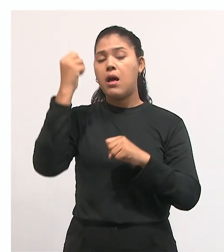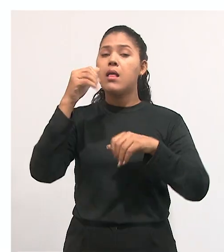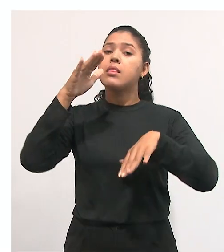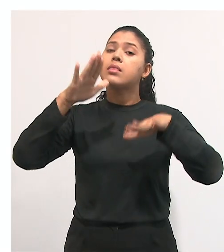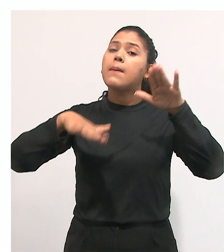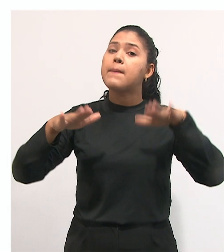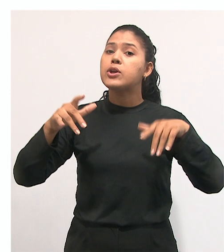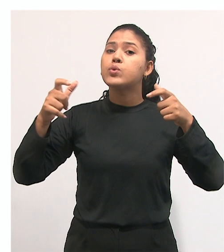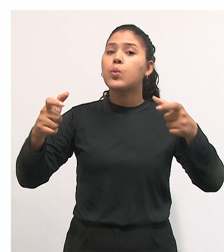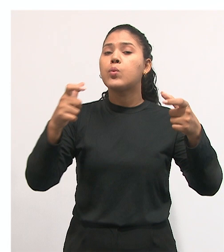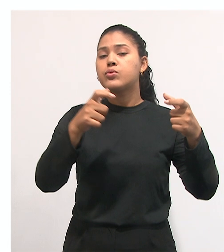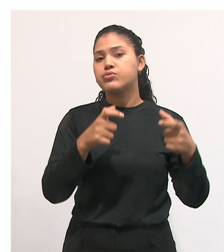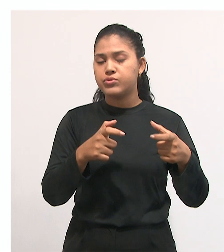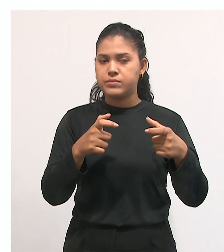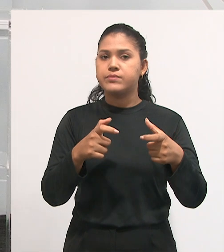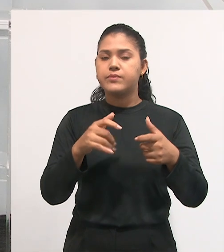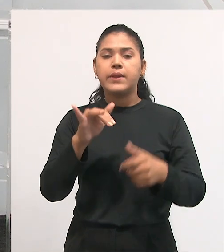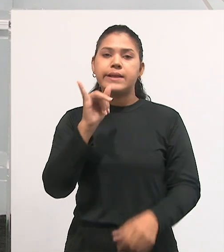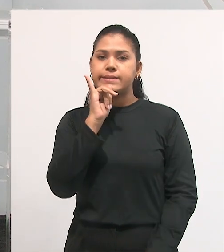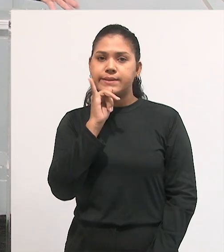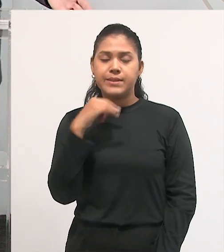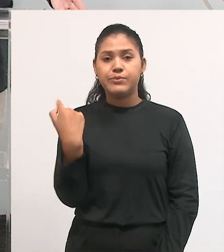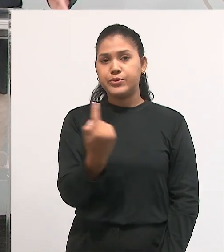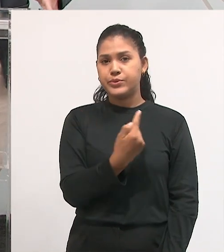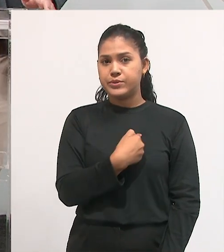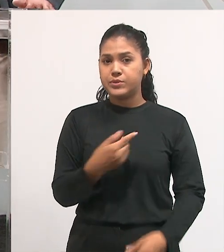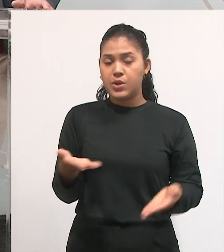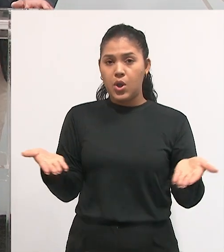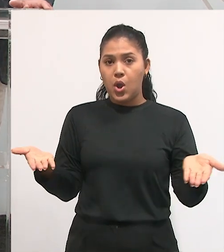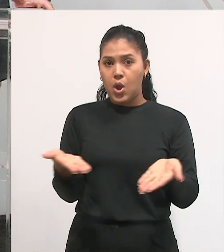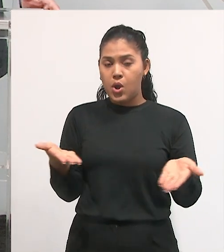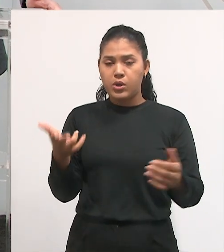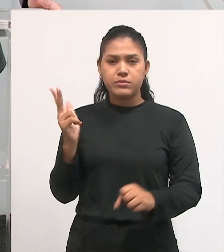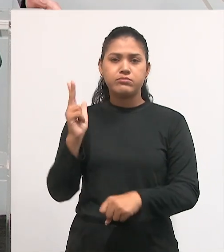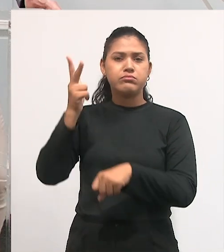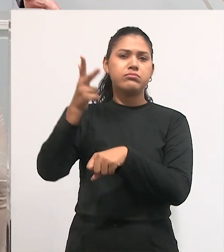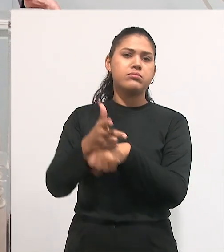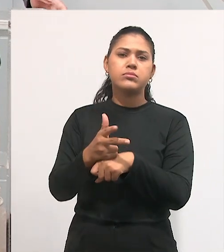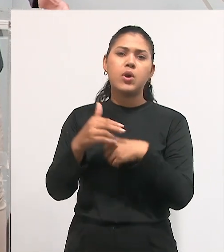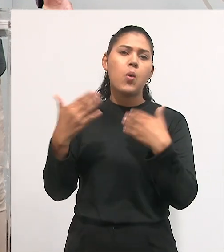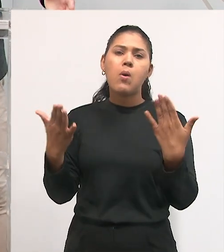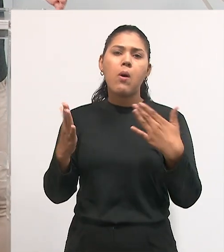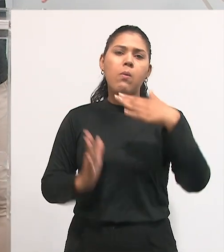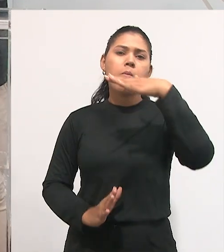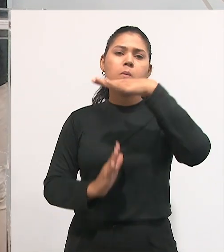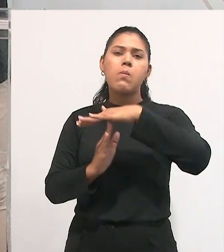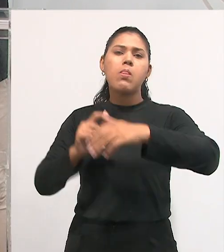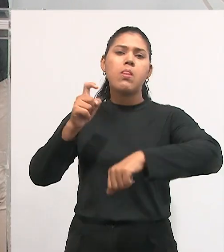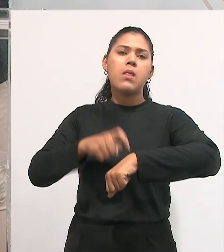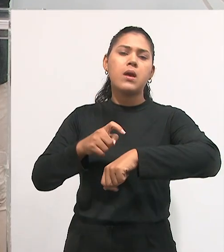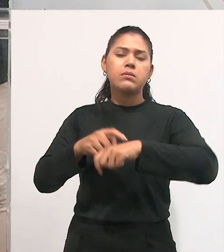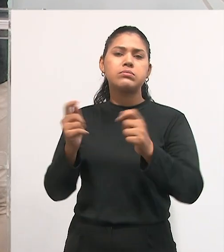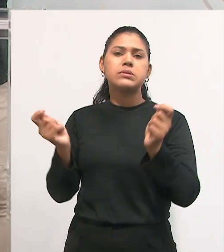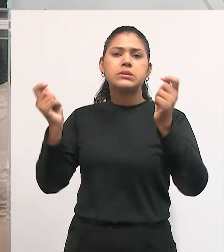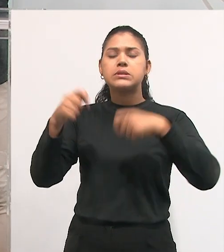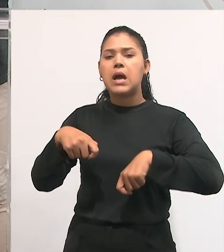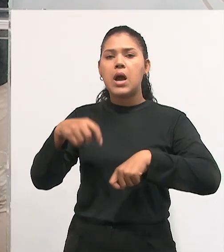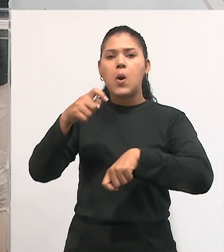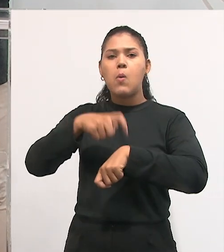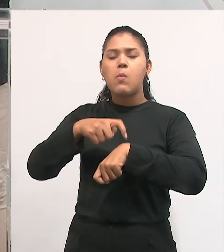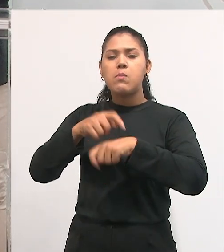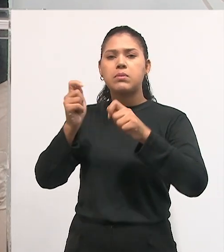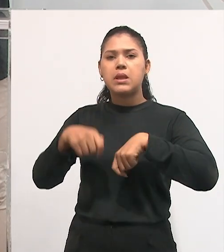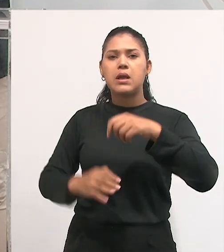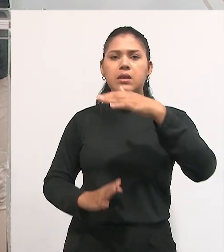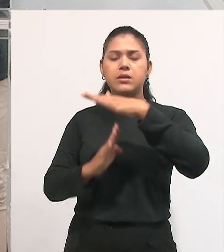Vou dar um exemplo aqui nosso agora, dessa gravação da aula aqui. Qual que é a capacidade máxima? Eu consigo gravar, por